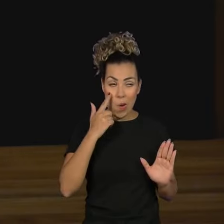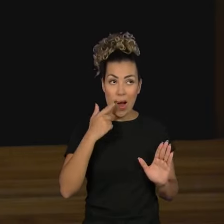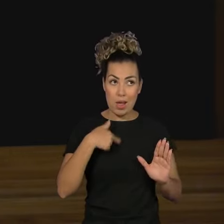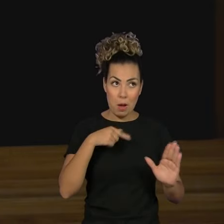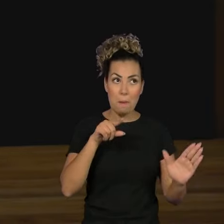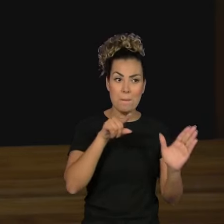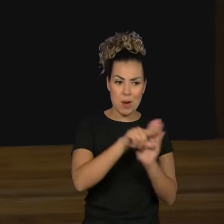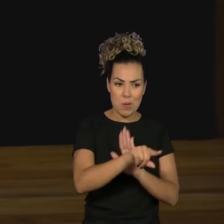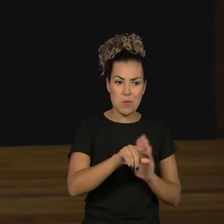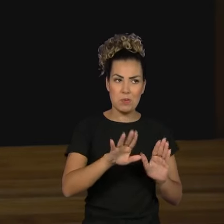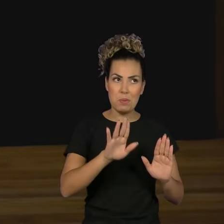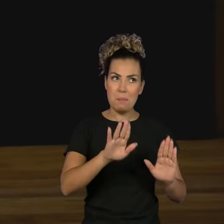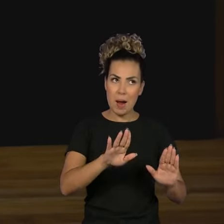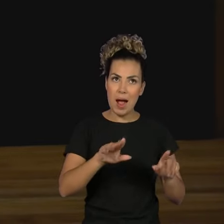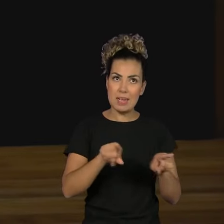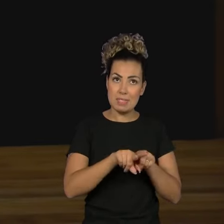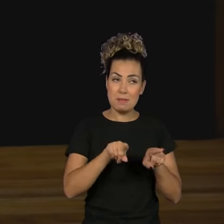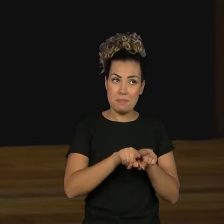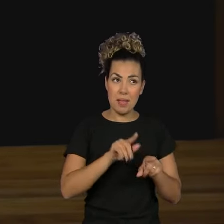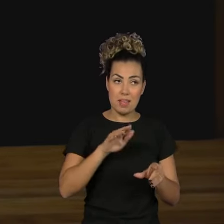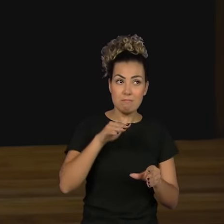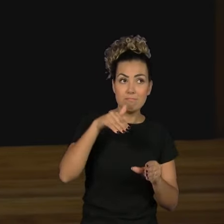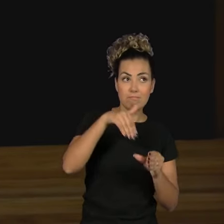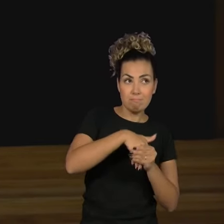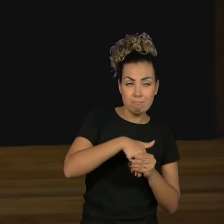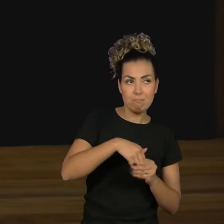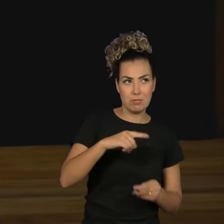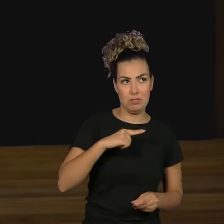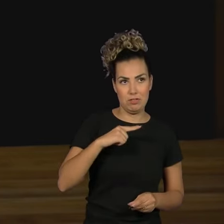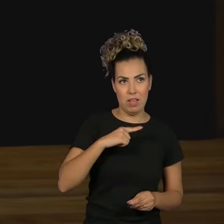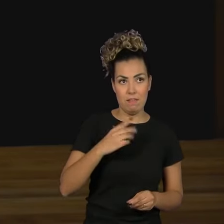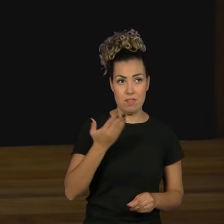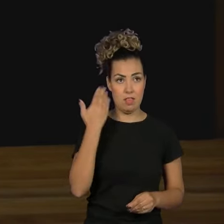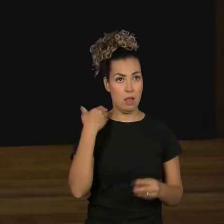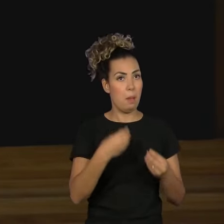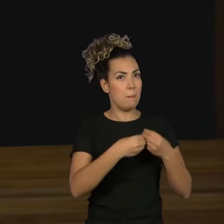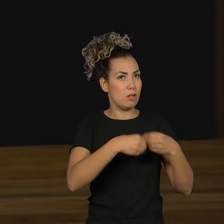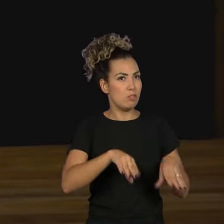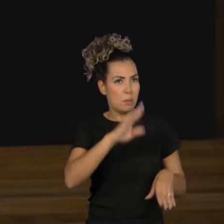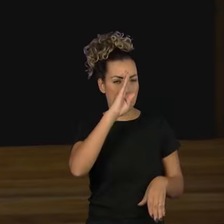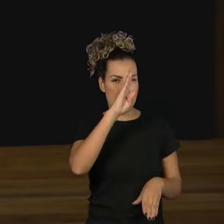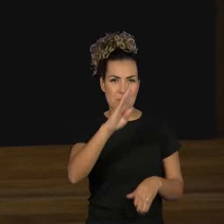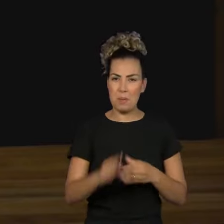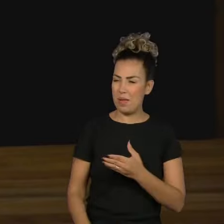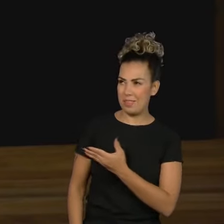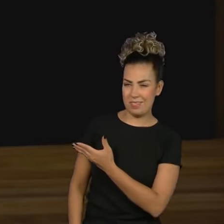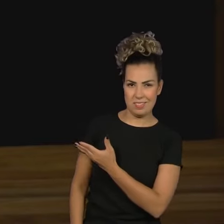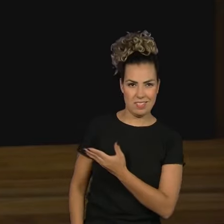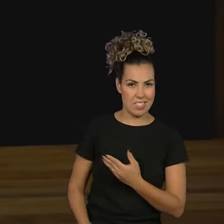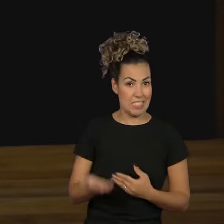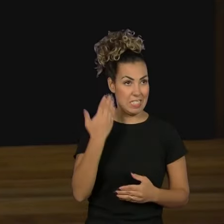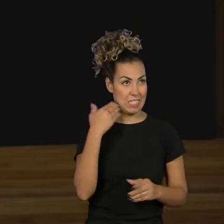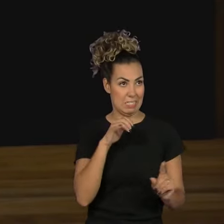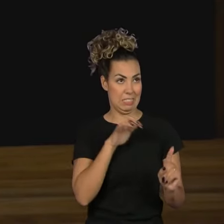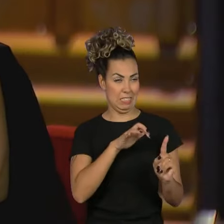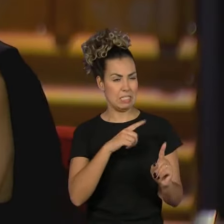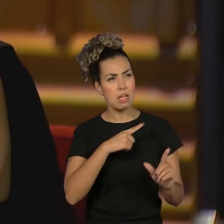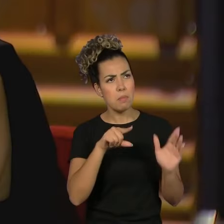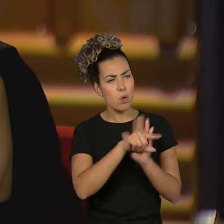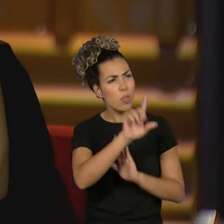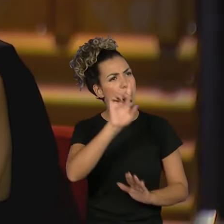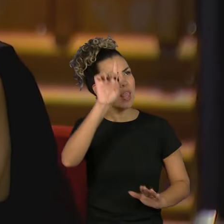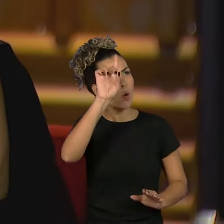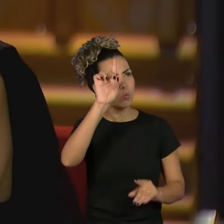eleição pro Fernando Henrique Cardoso Você acredita em Deus acredito em Deus